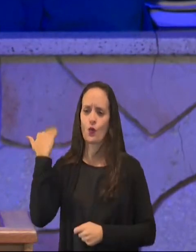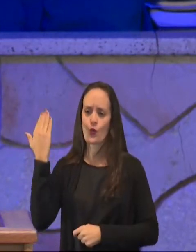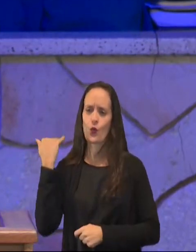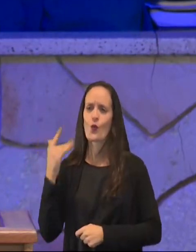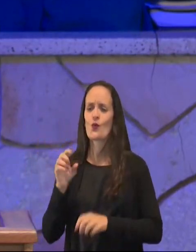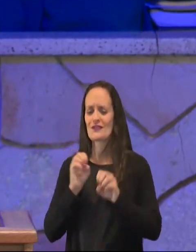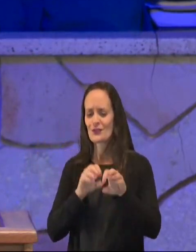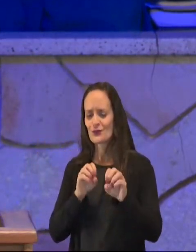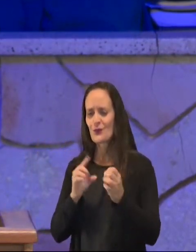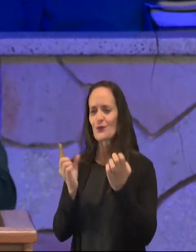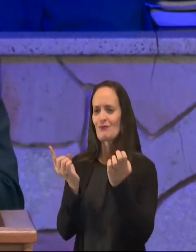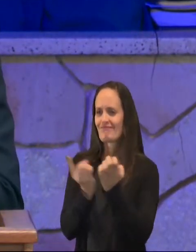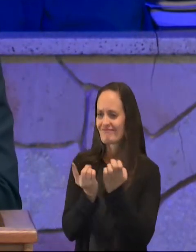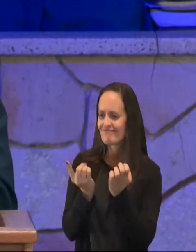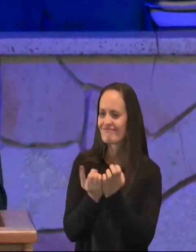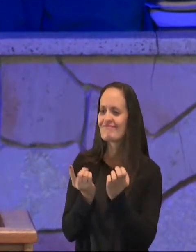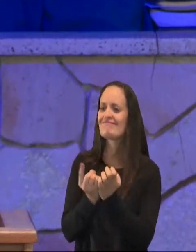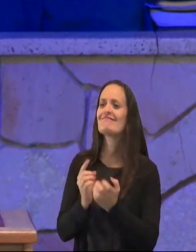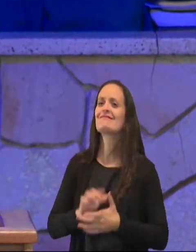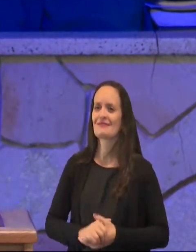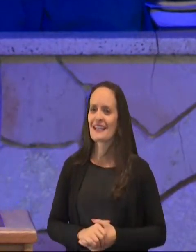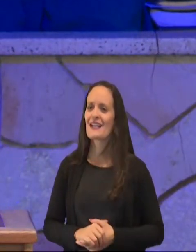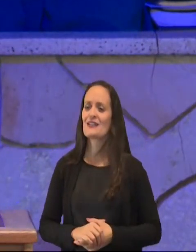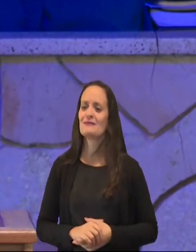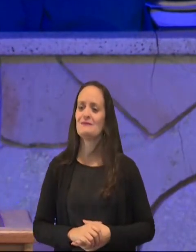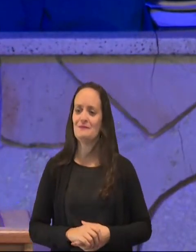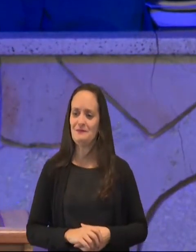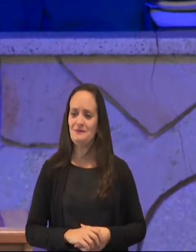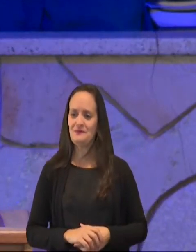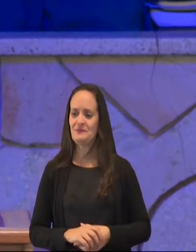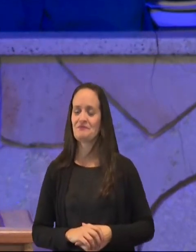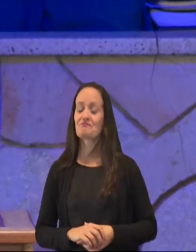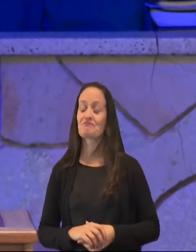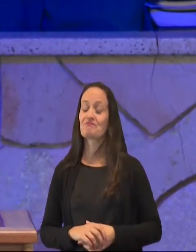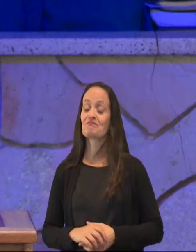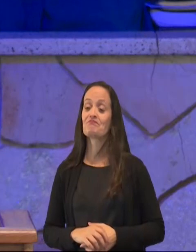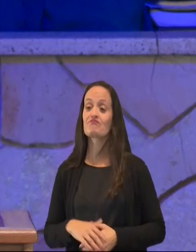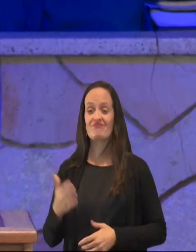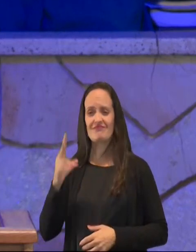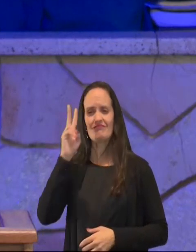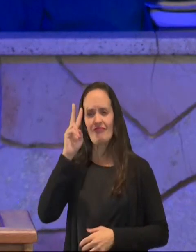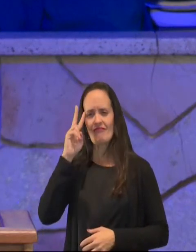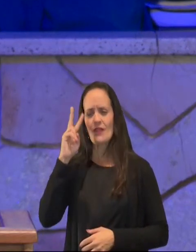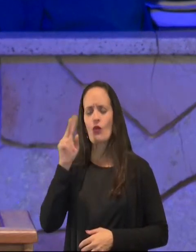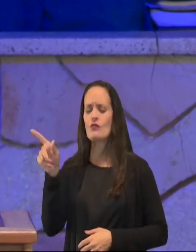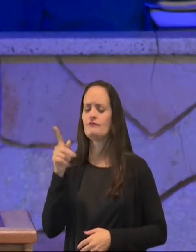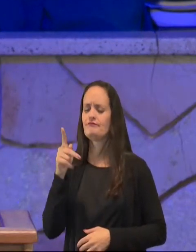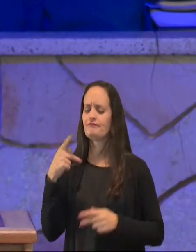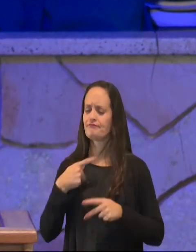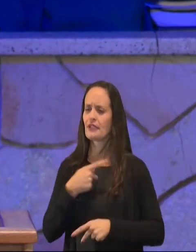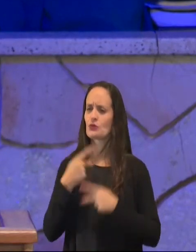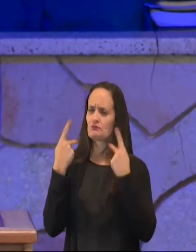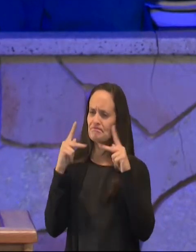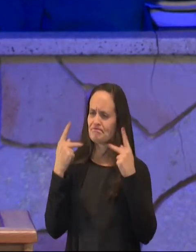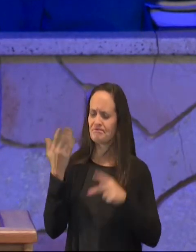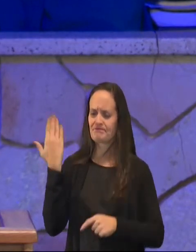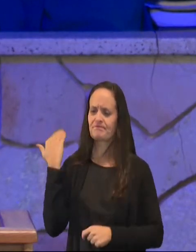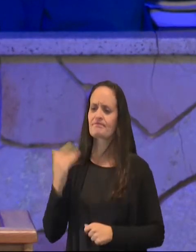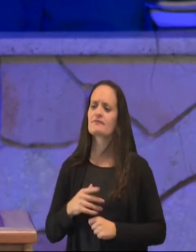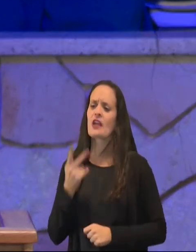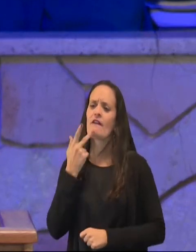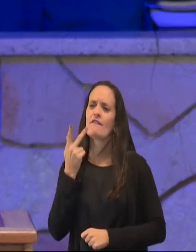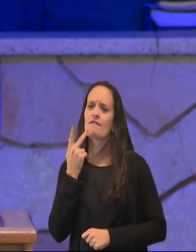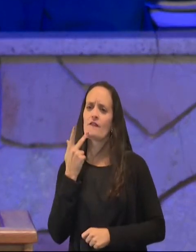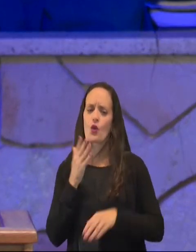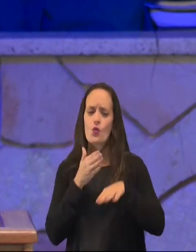EBD, substituindo nosso professor Dedé, incansável ali comigo na Asa Norte. E ele dissera que em uma das igrejas